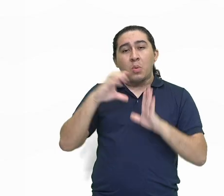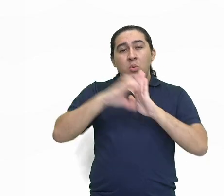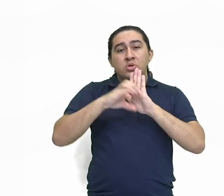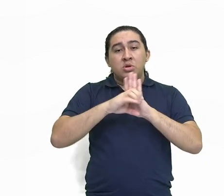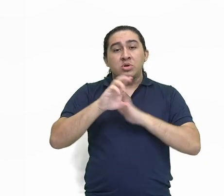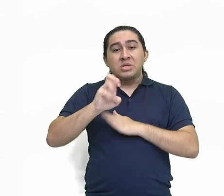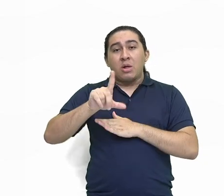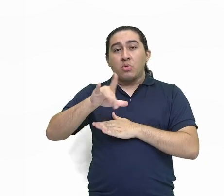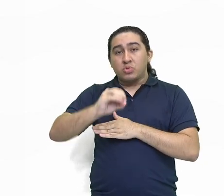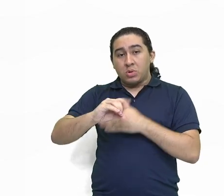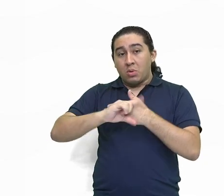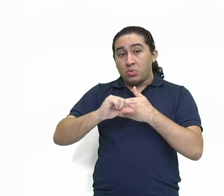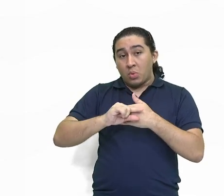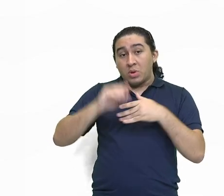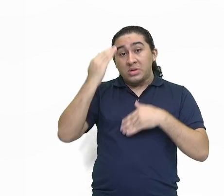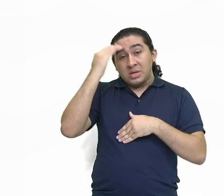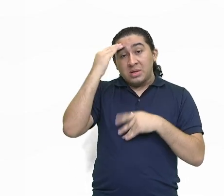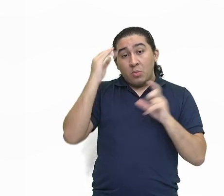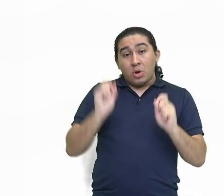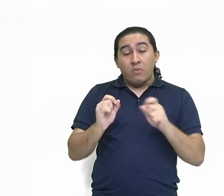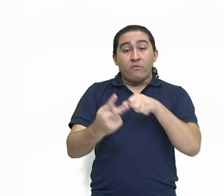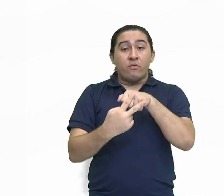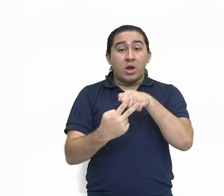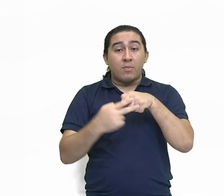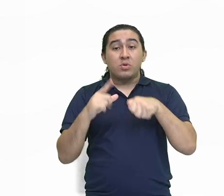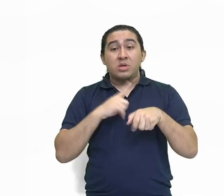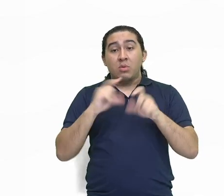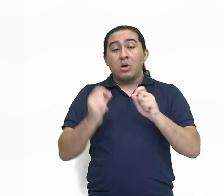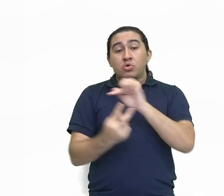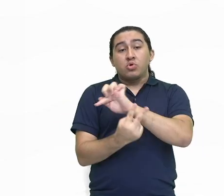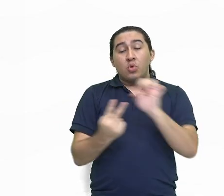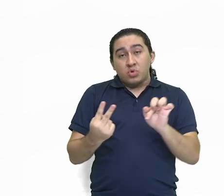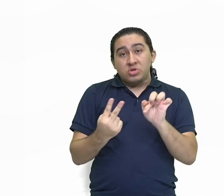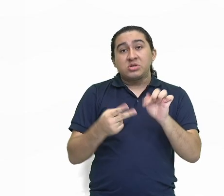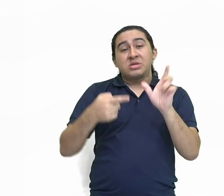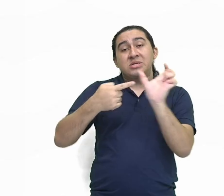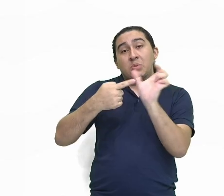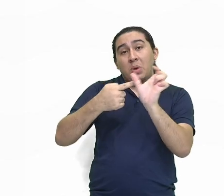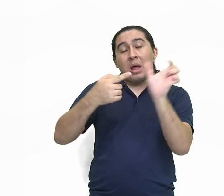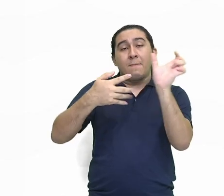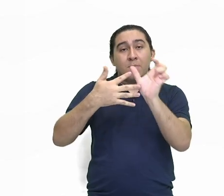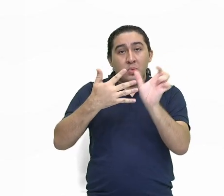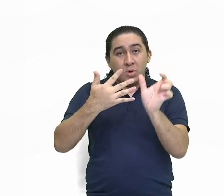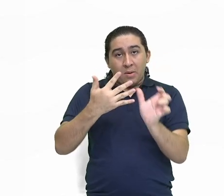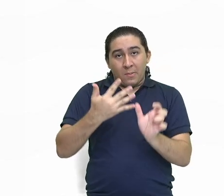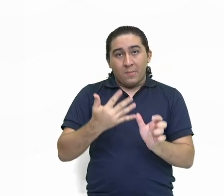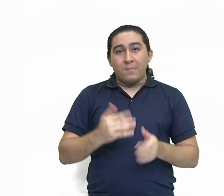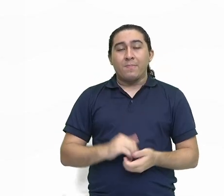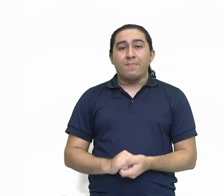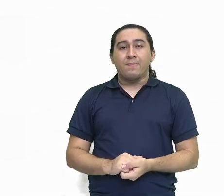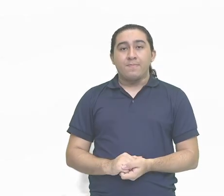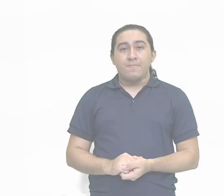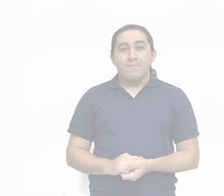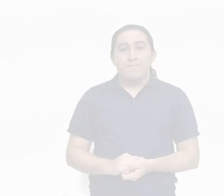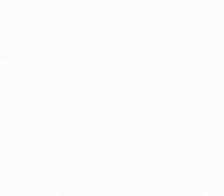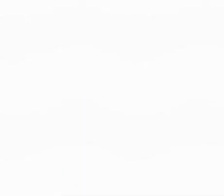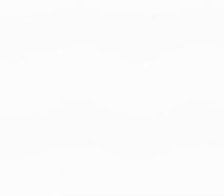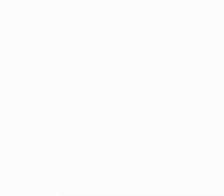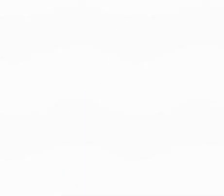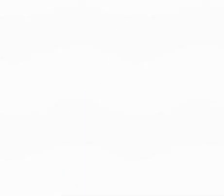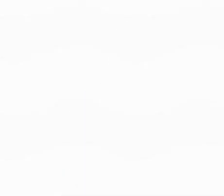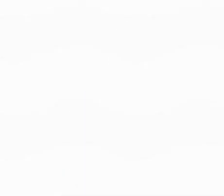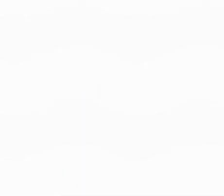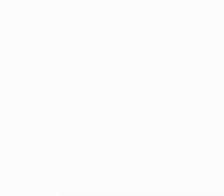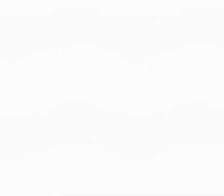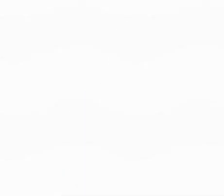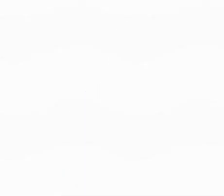Celso Cunha, entendemos que o verbo apresenta dois números, singular